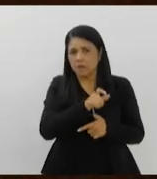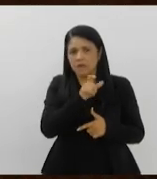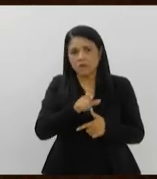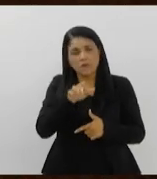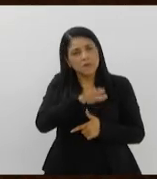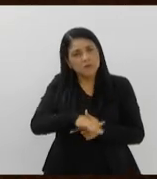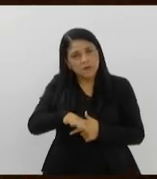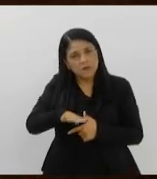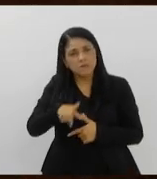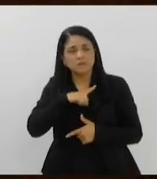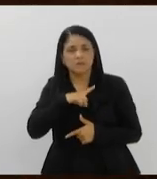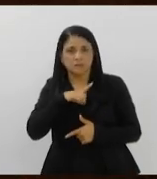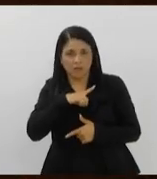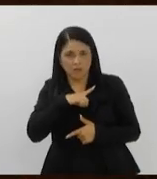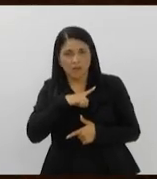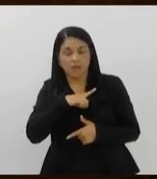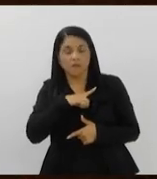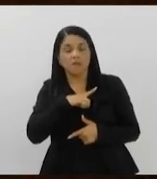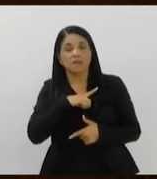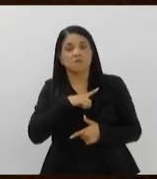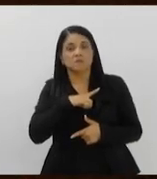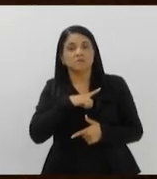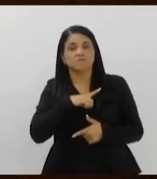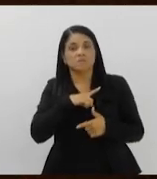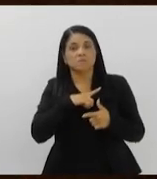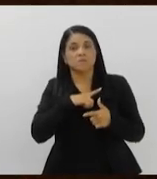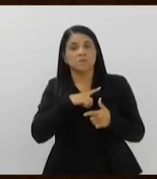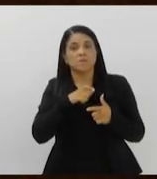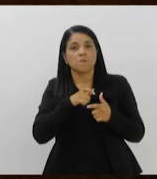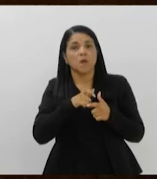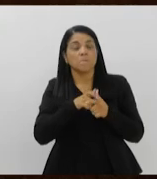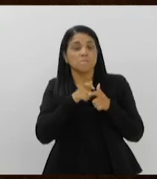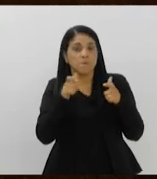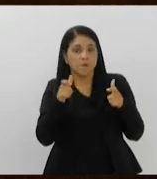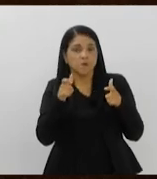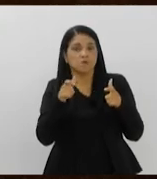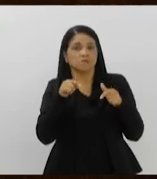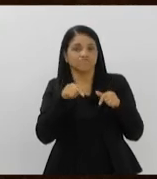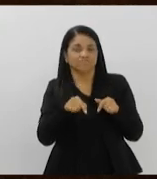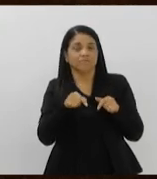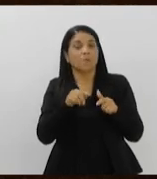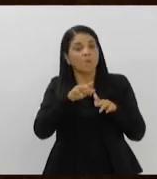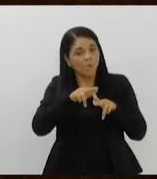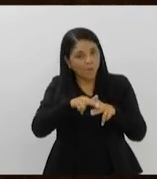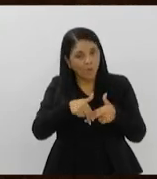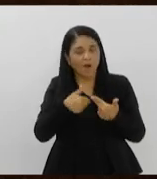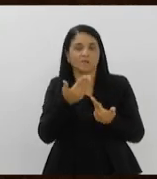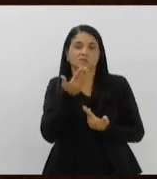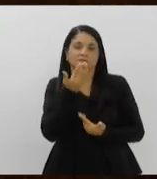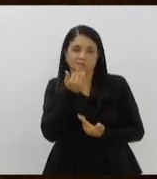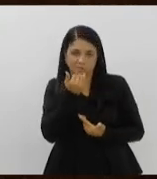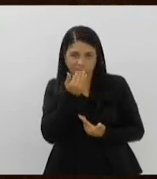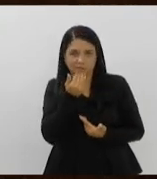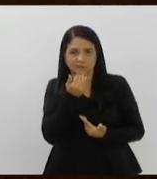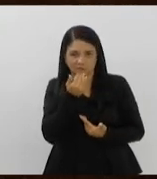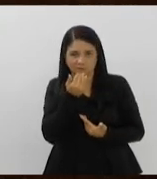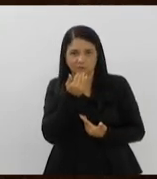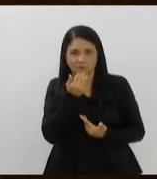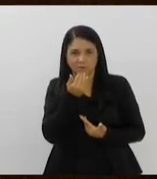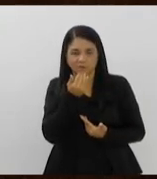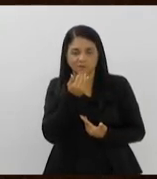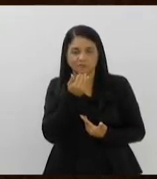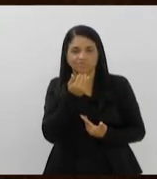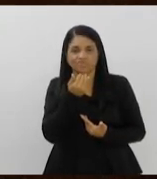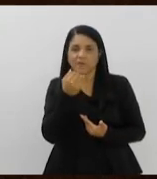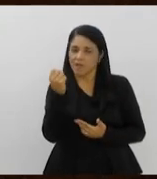crianças têm, que são maiorados em virtude da questão da alimentação, é